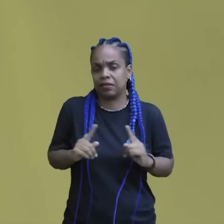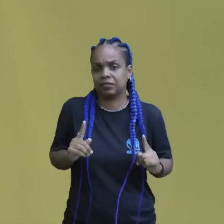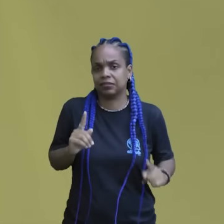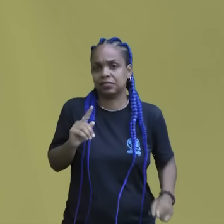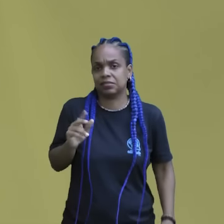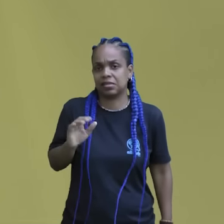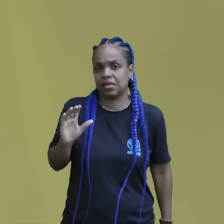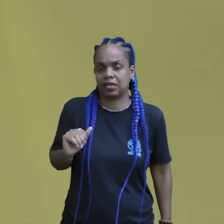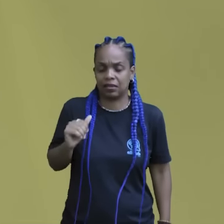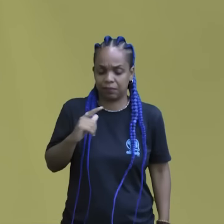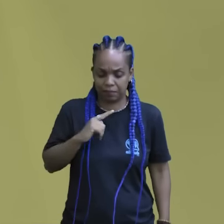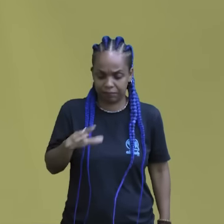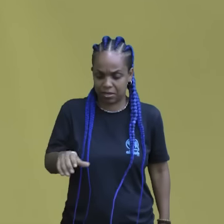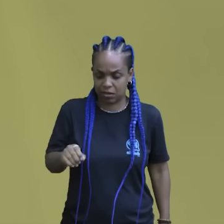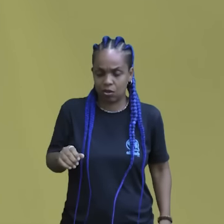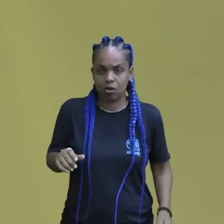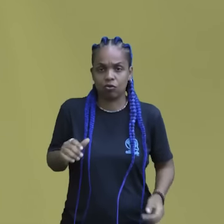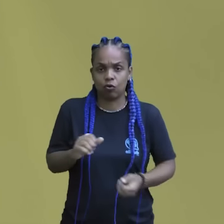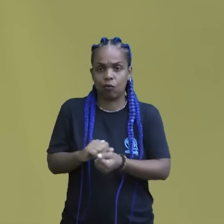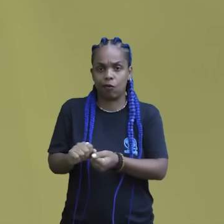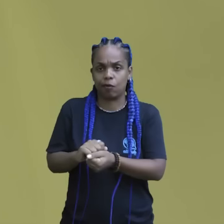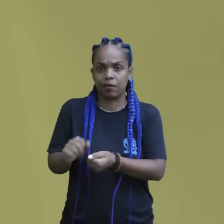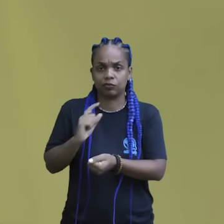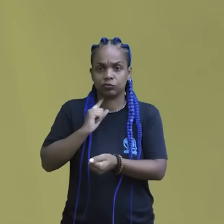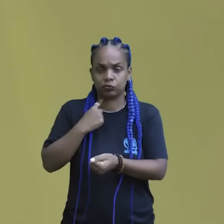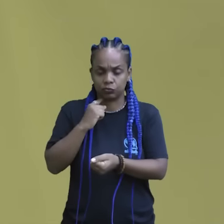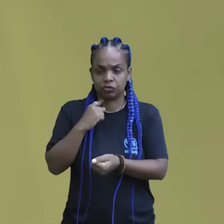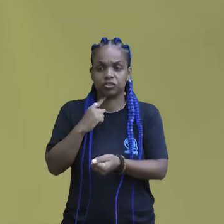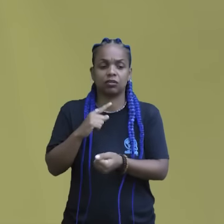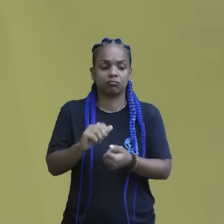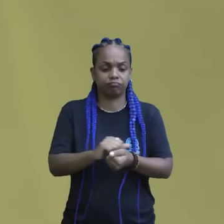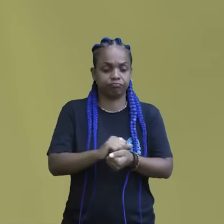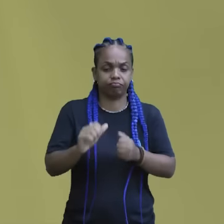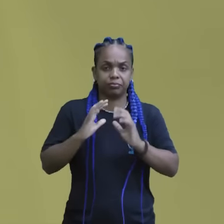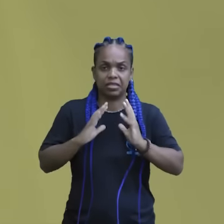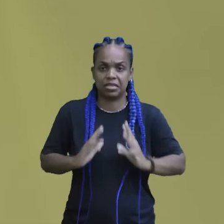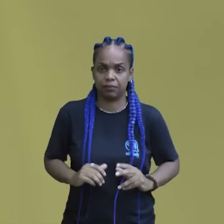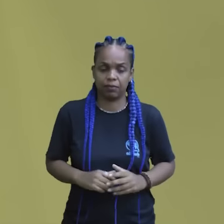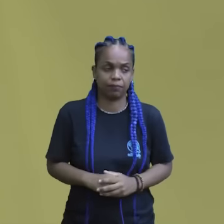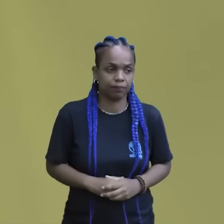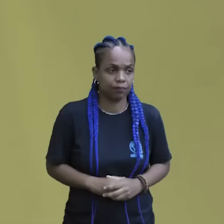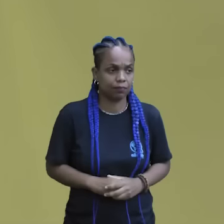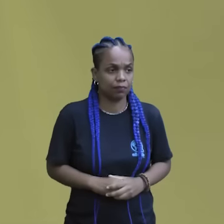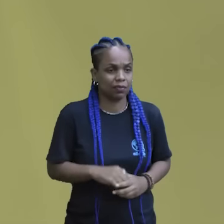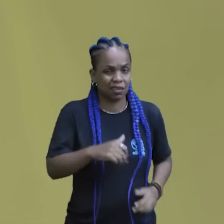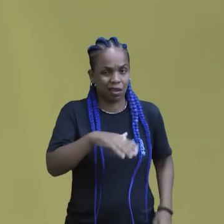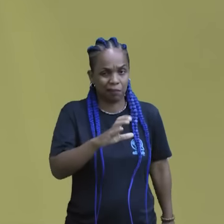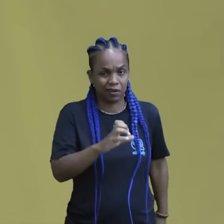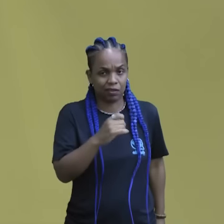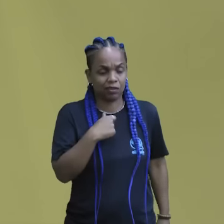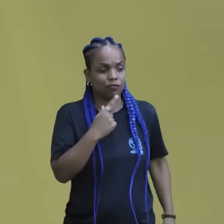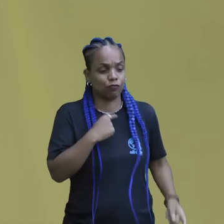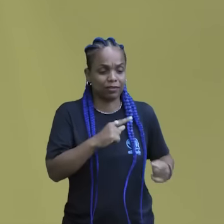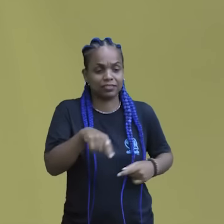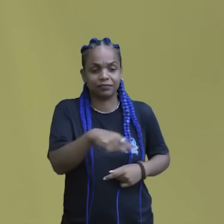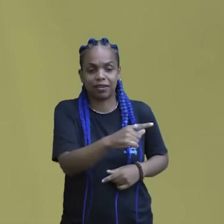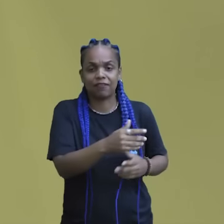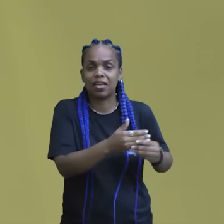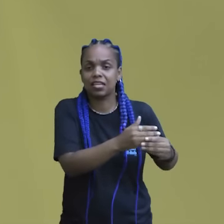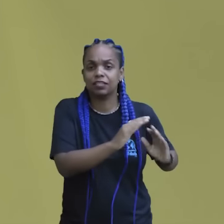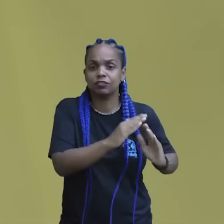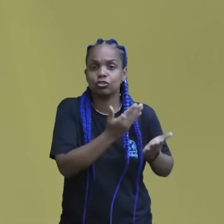a mãe tinha vontade de pô-lo no colégio, ela sentia necessidade disso todas as vezes que era obrigada a somar